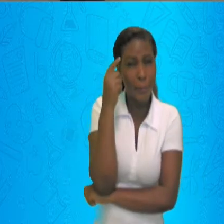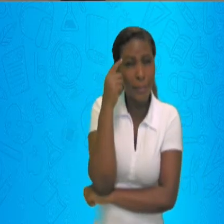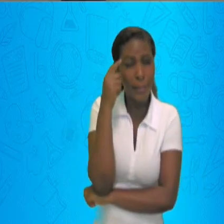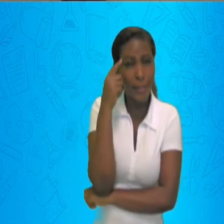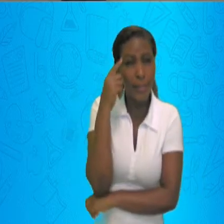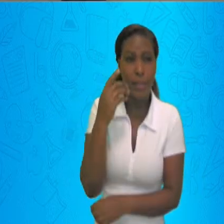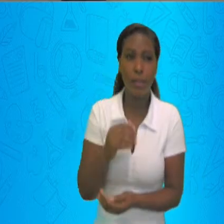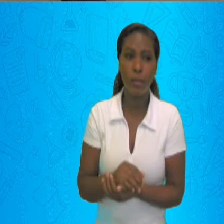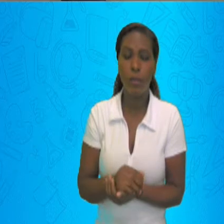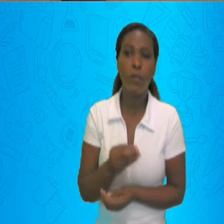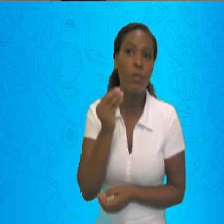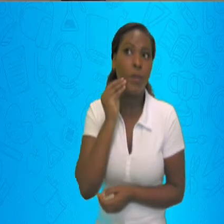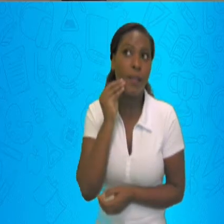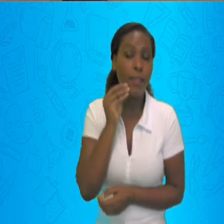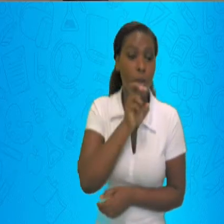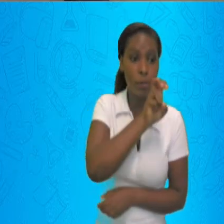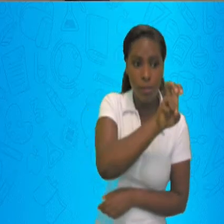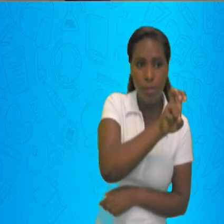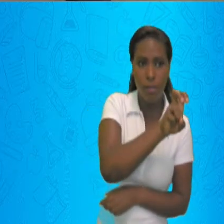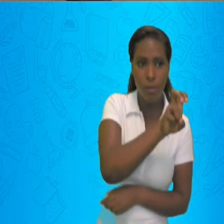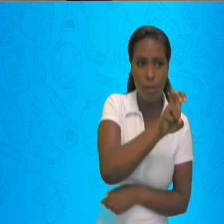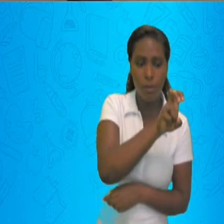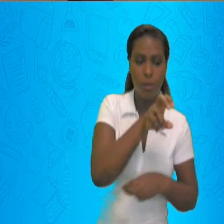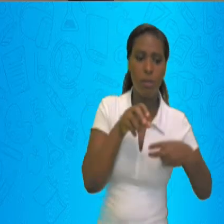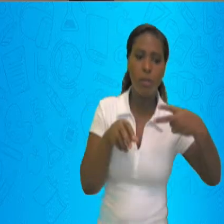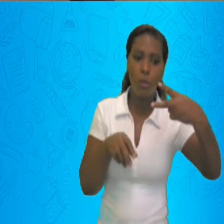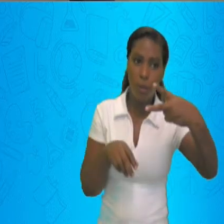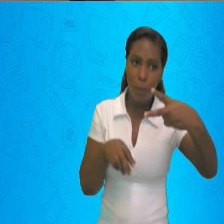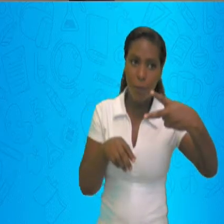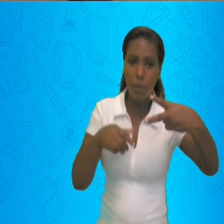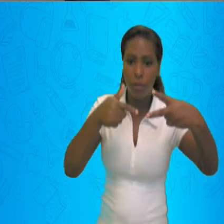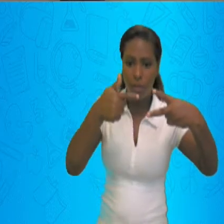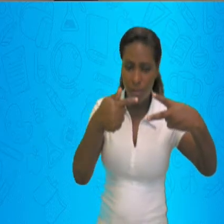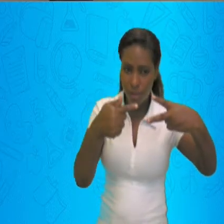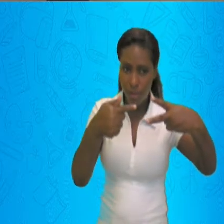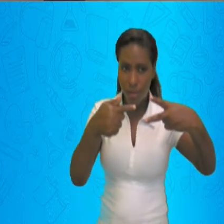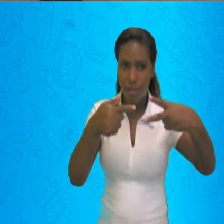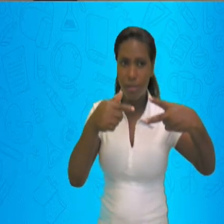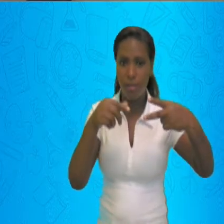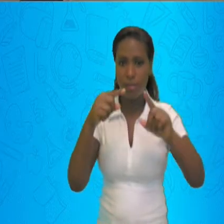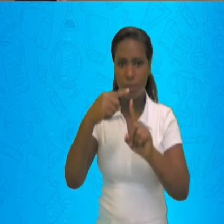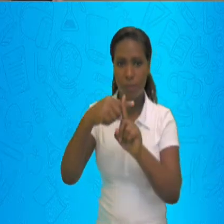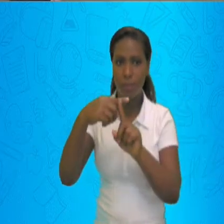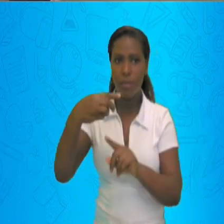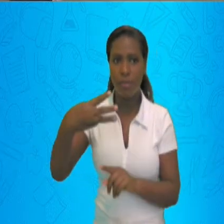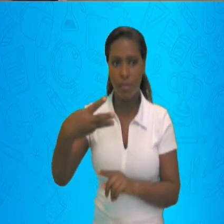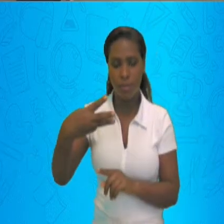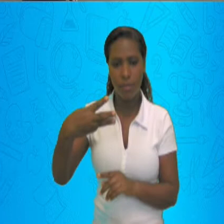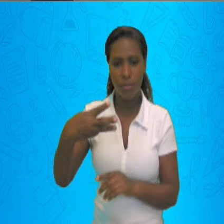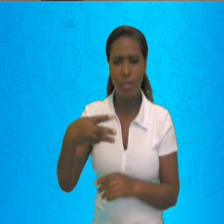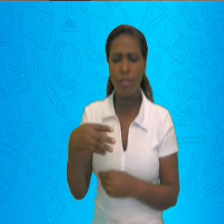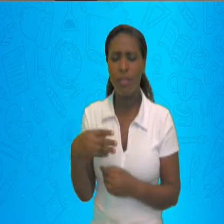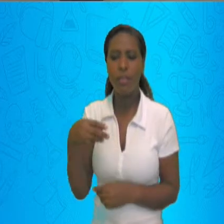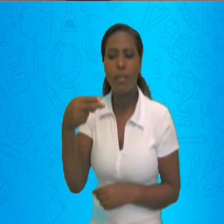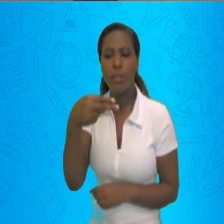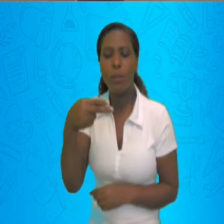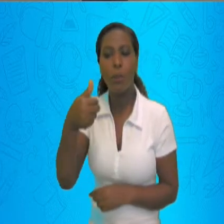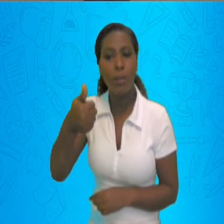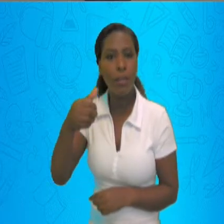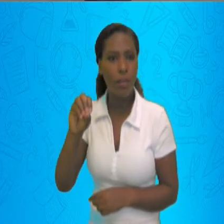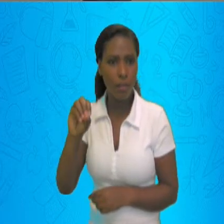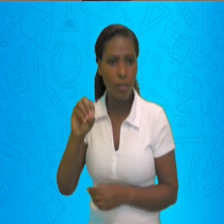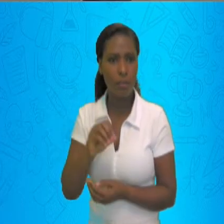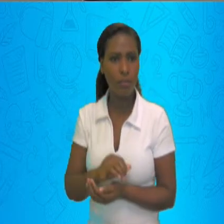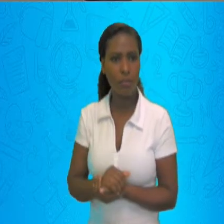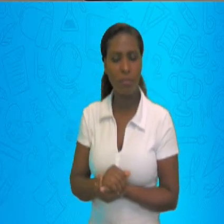5. Ele vai ser menor do que 7 mais 3? 7 mais 3, 10. Mas vamos verificar